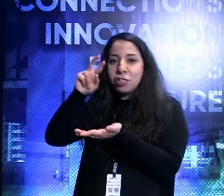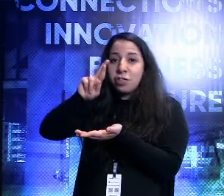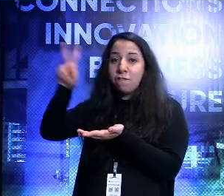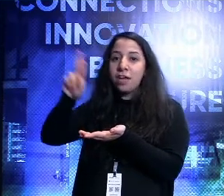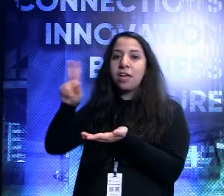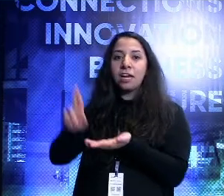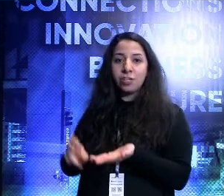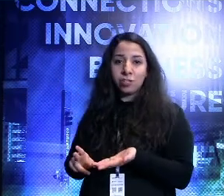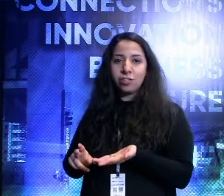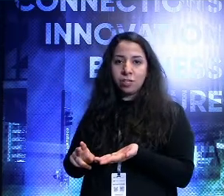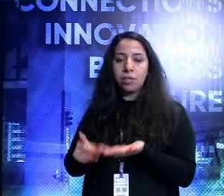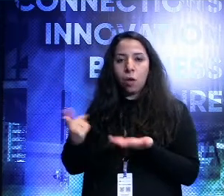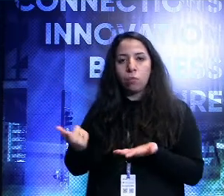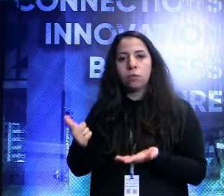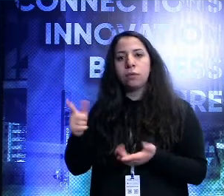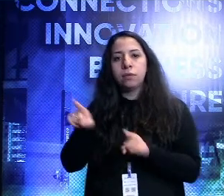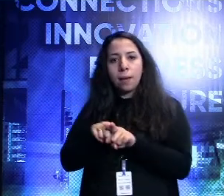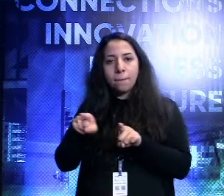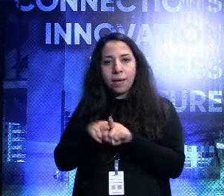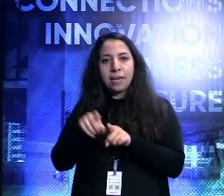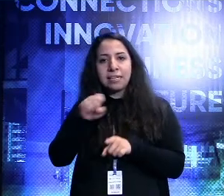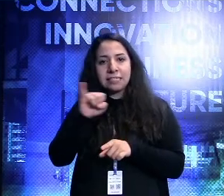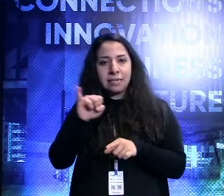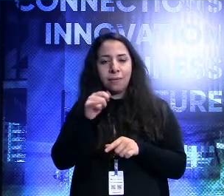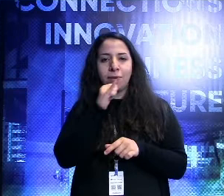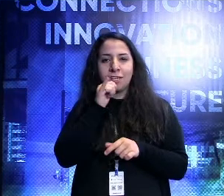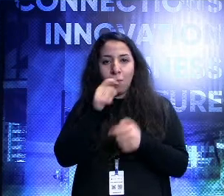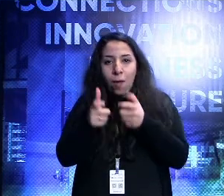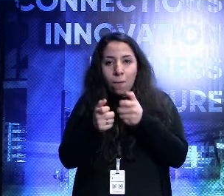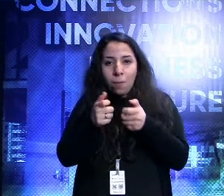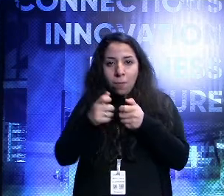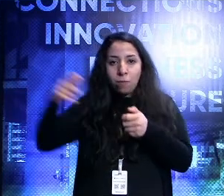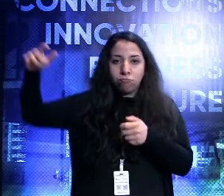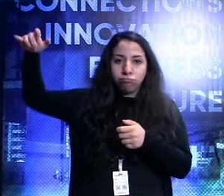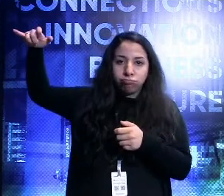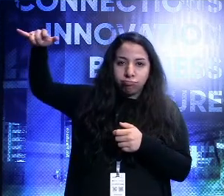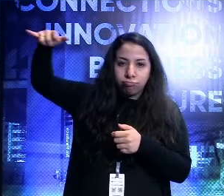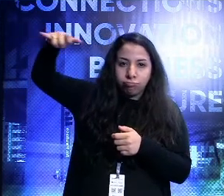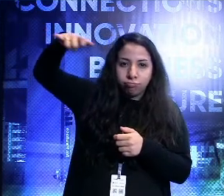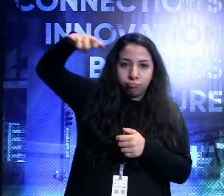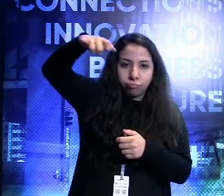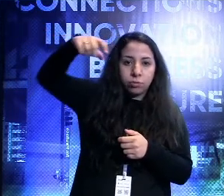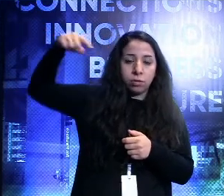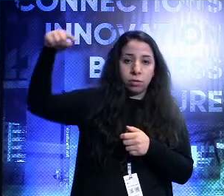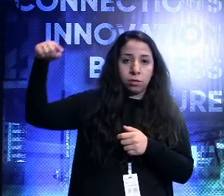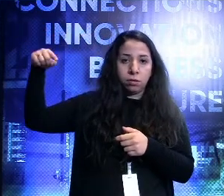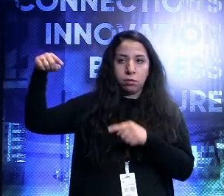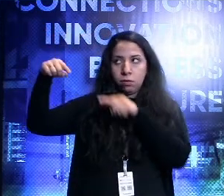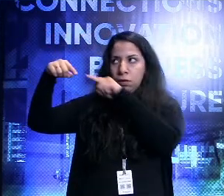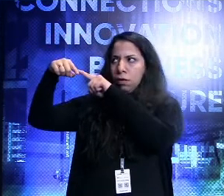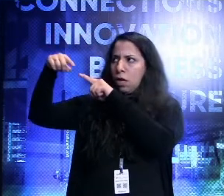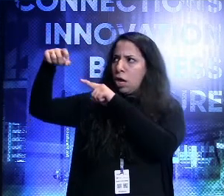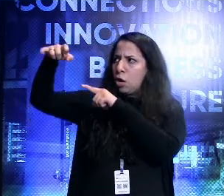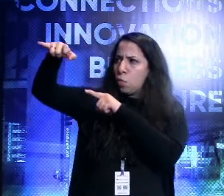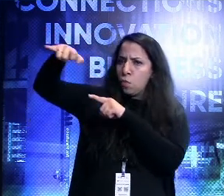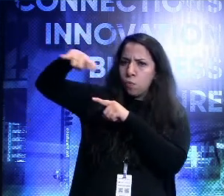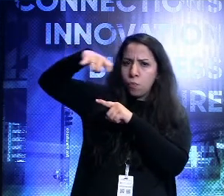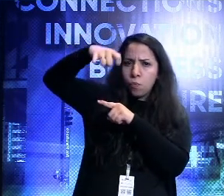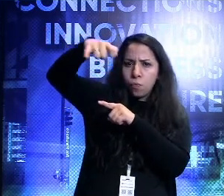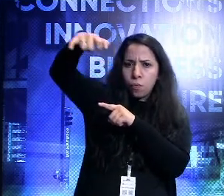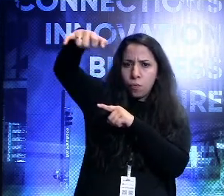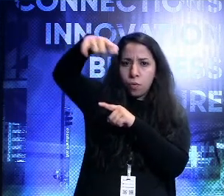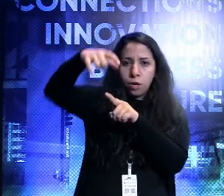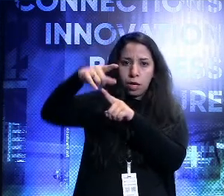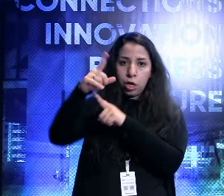sei lá, com drone, eu vou fazer uma entrega com drone, muda completamente o cálculo que você está fazendo também da tua rota.